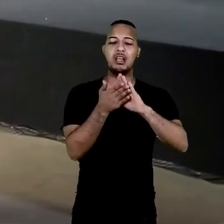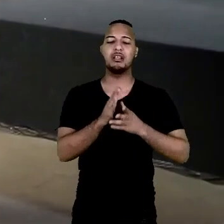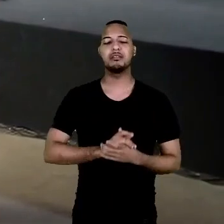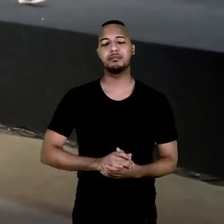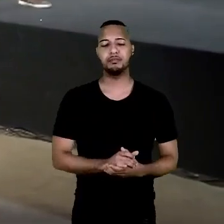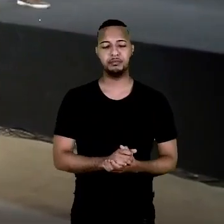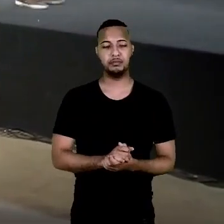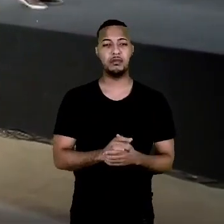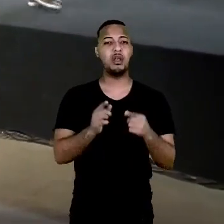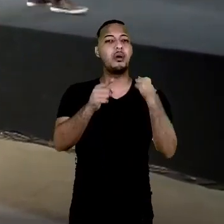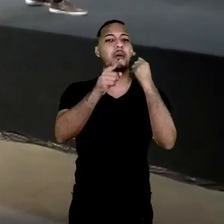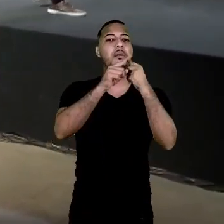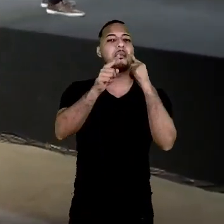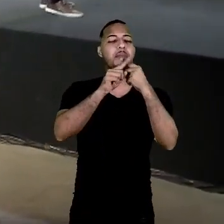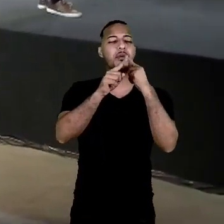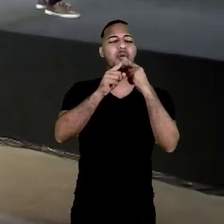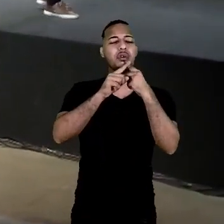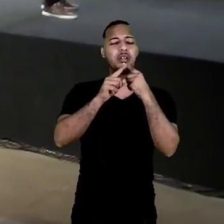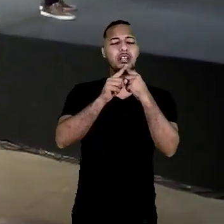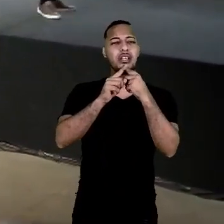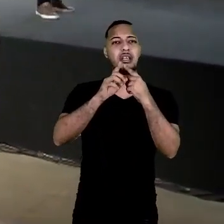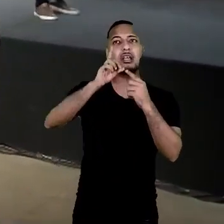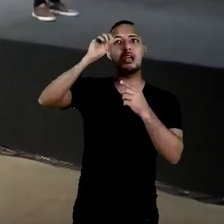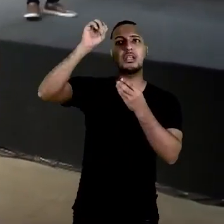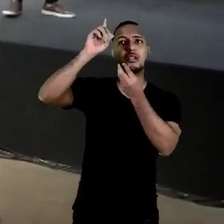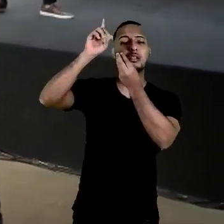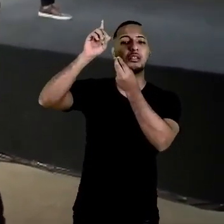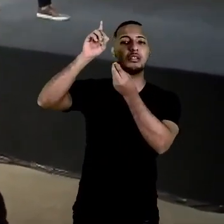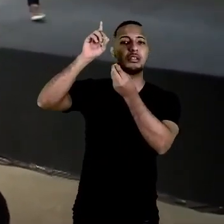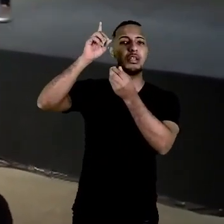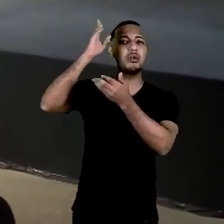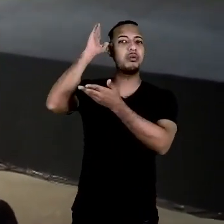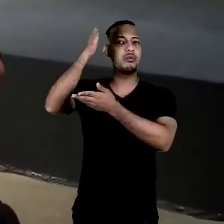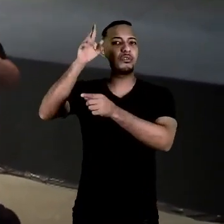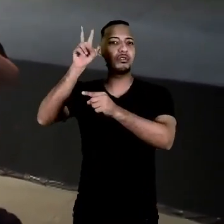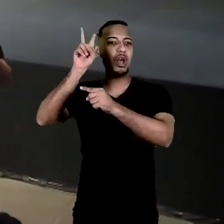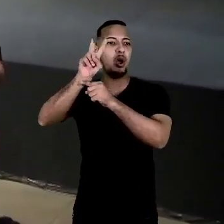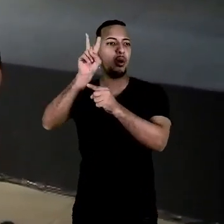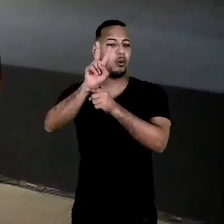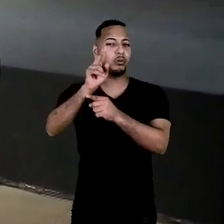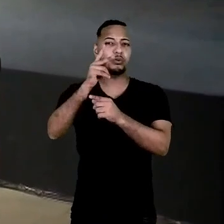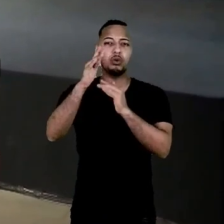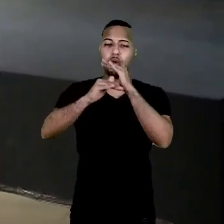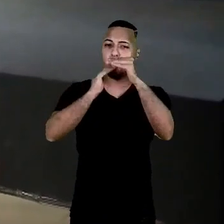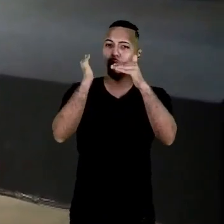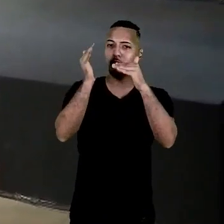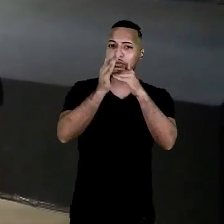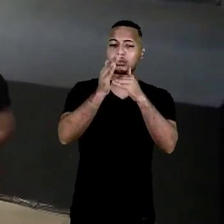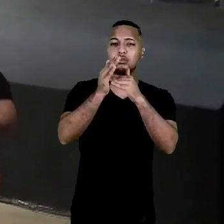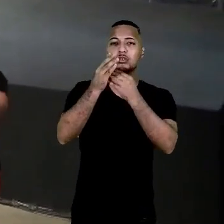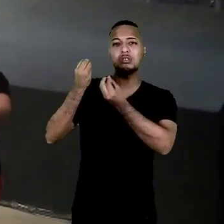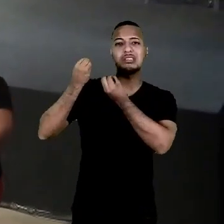deter. Porque aquele que trabalha em seu favor é o teu Pai.